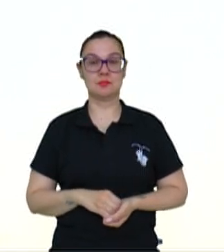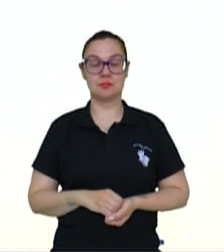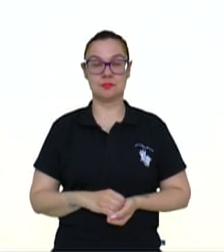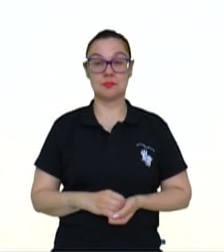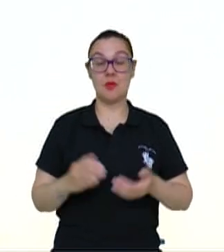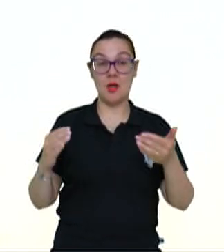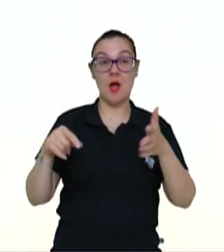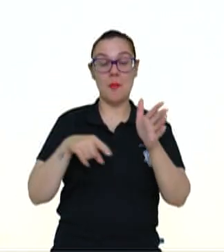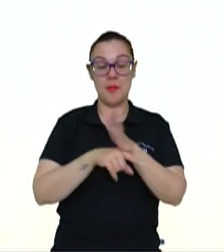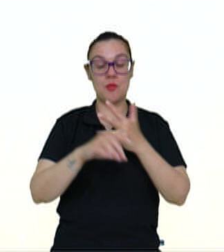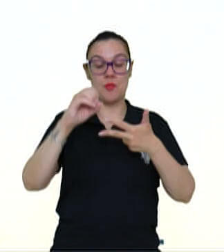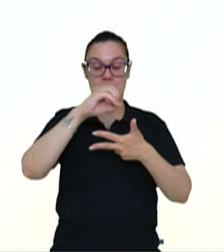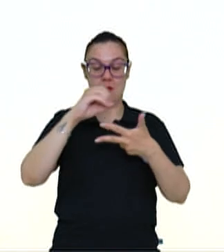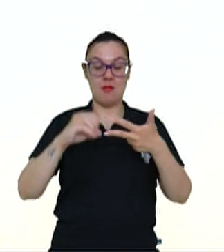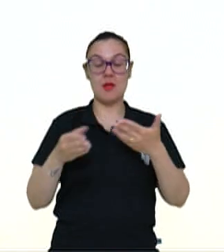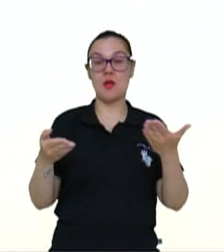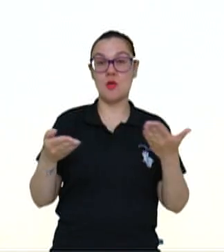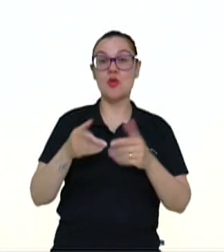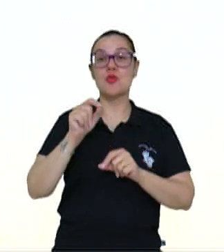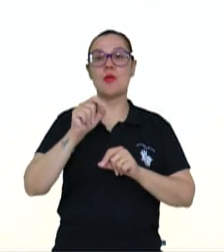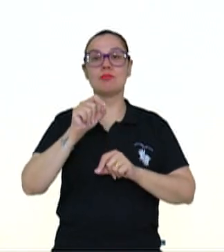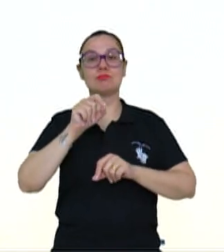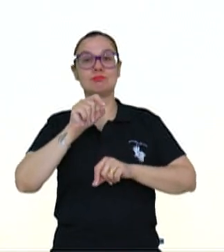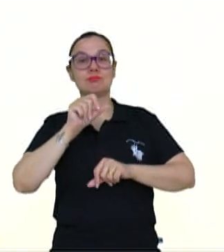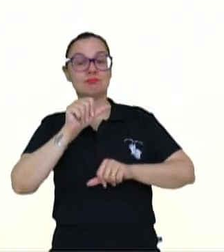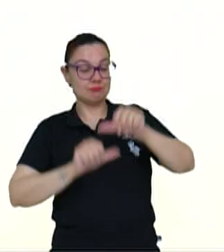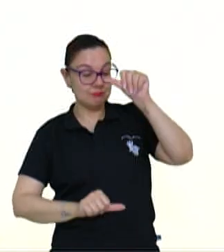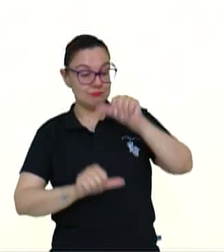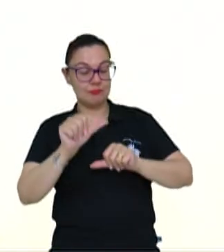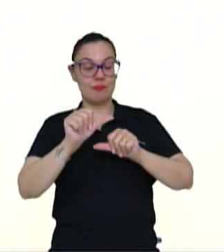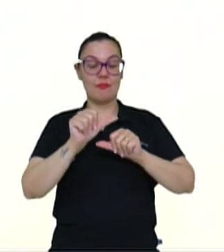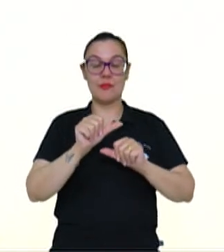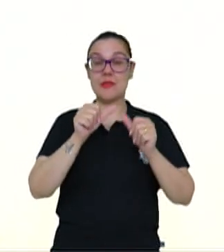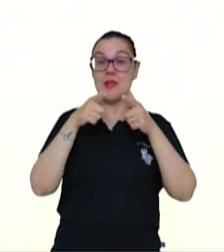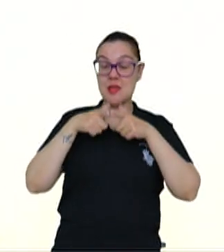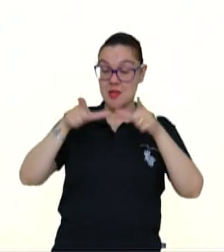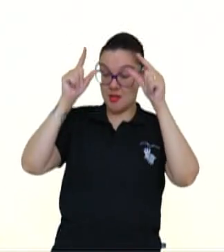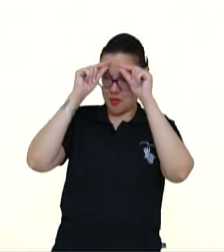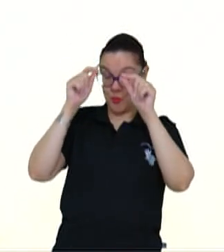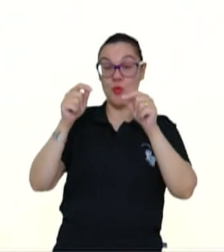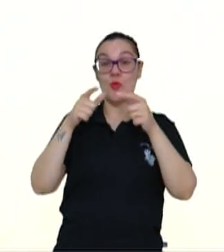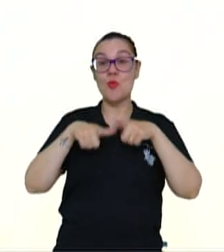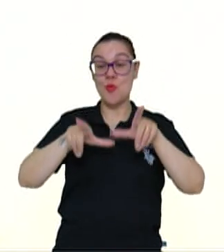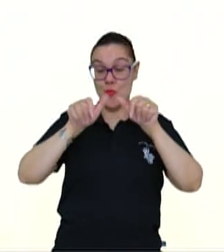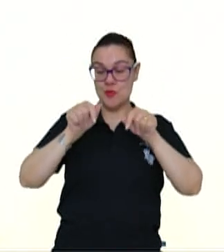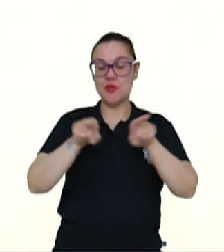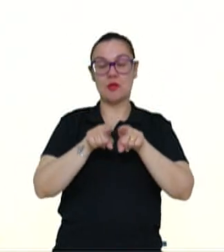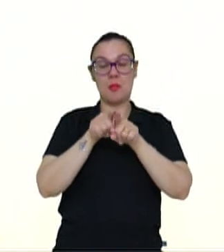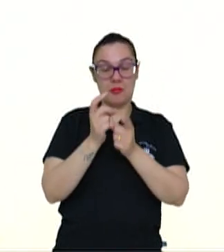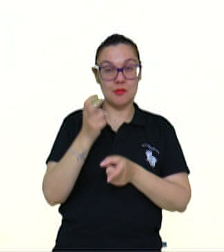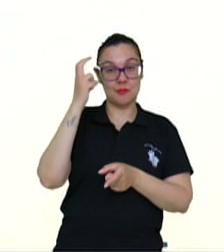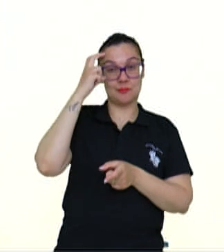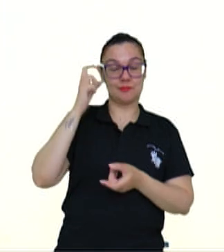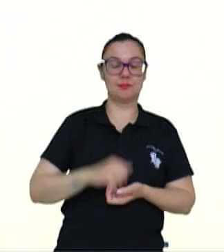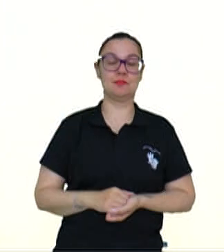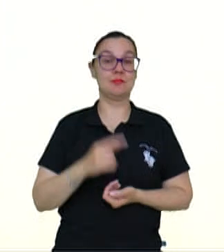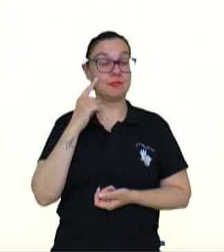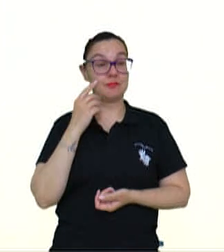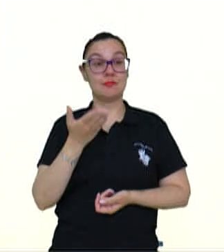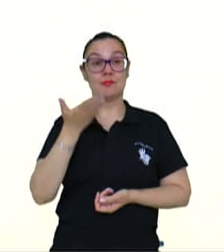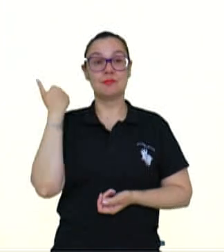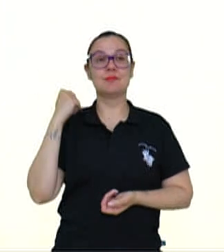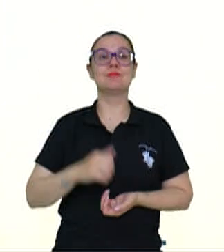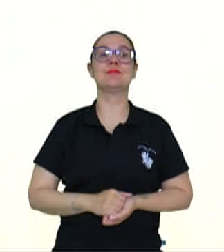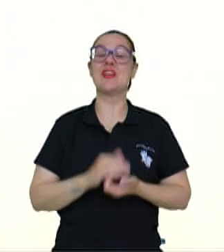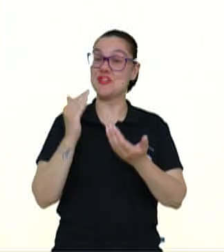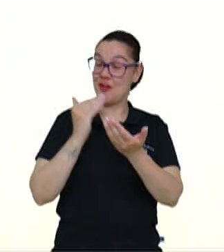do Enem de hoje vai tratar sobre variação linguística e variação cultural, ok? Então, vamos! E para começar,